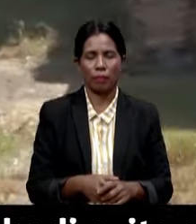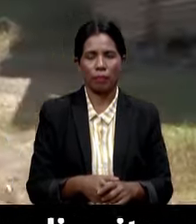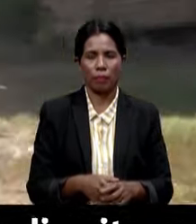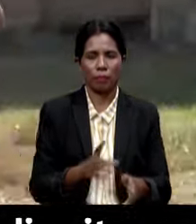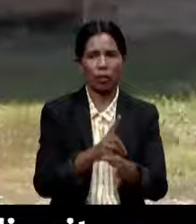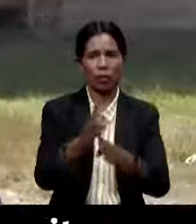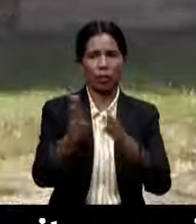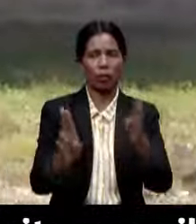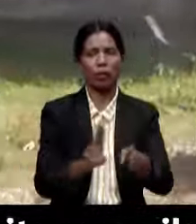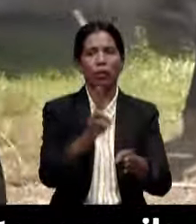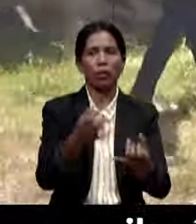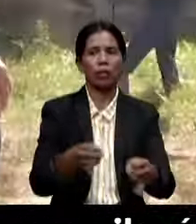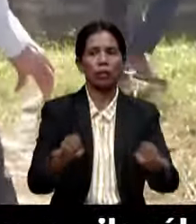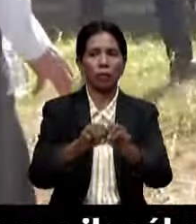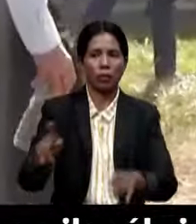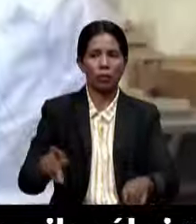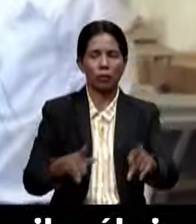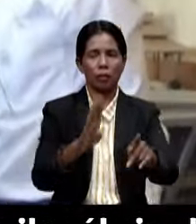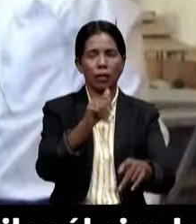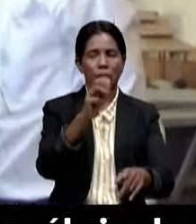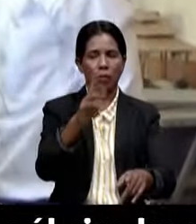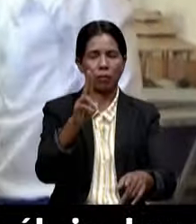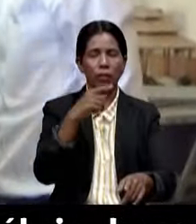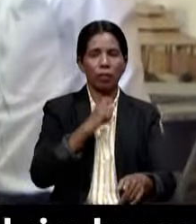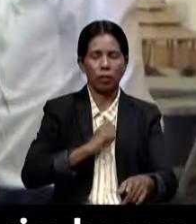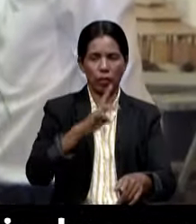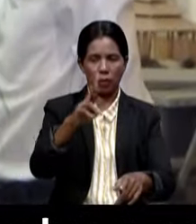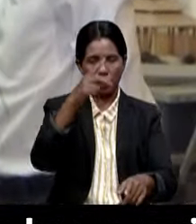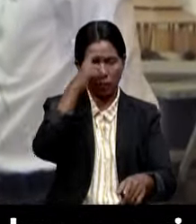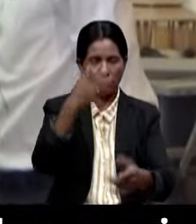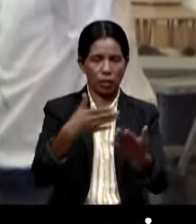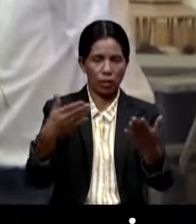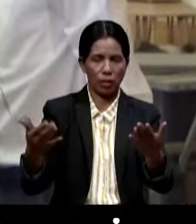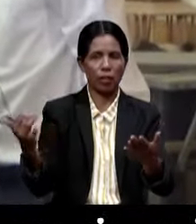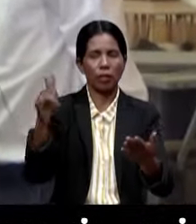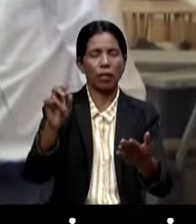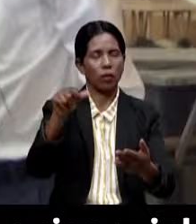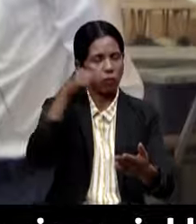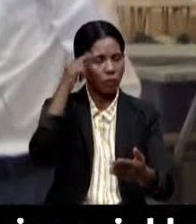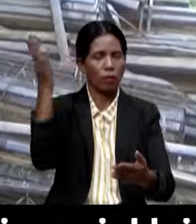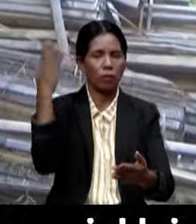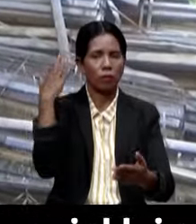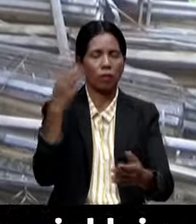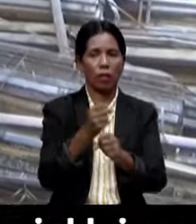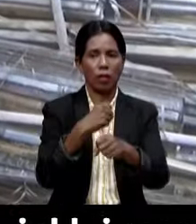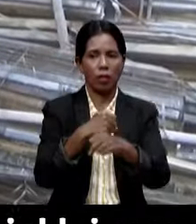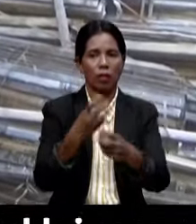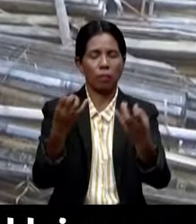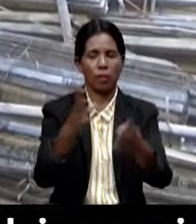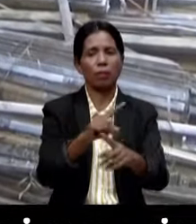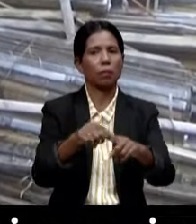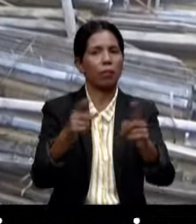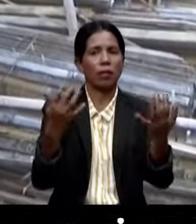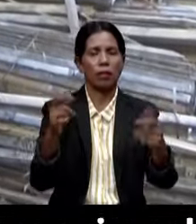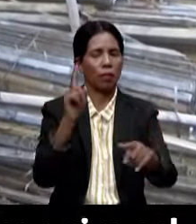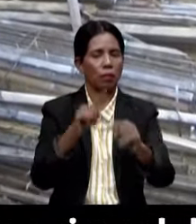Diretor Executivo Instituto Público Bambu Tibar Hatolia Hirakne, tamba matéria prima sira nebe governo anterior produz baracona, mas ve agora